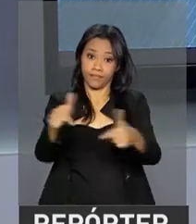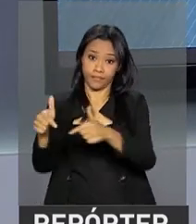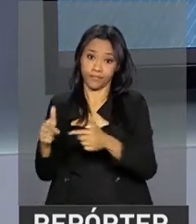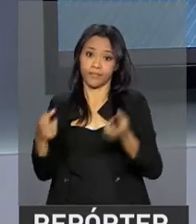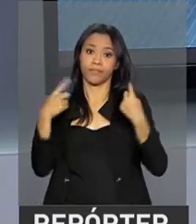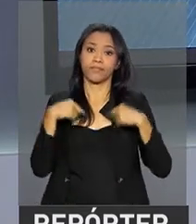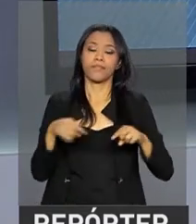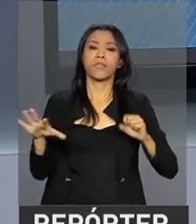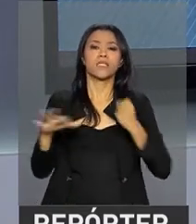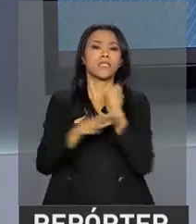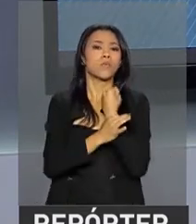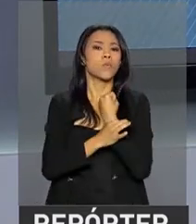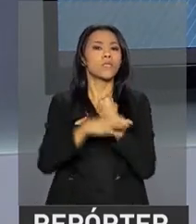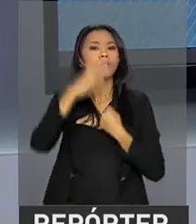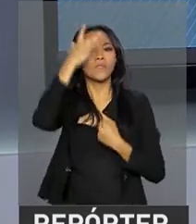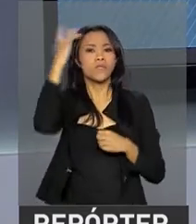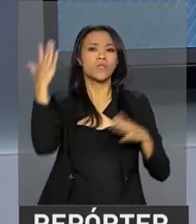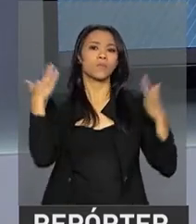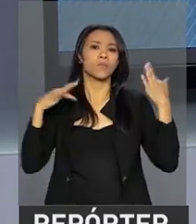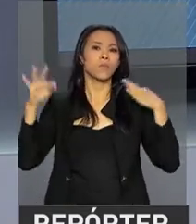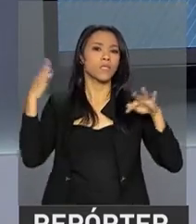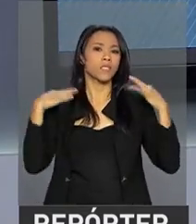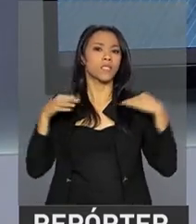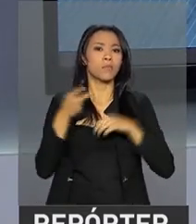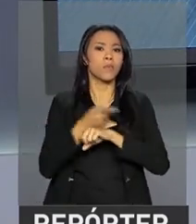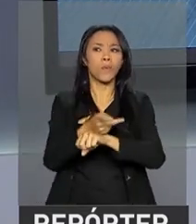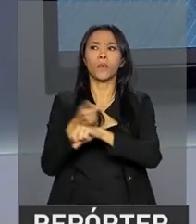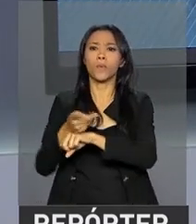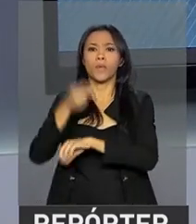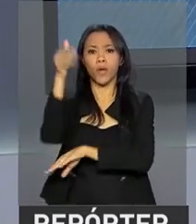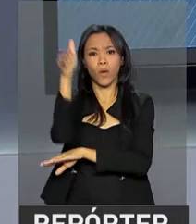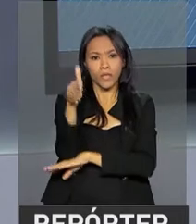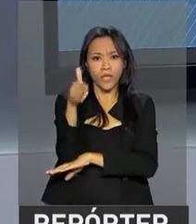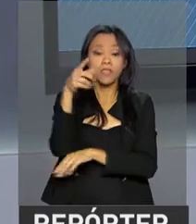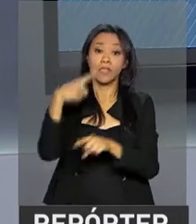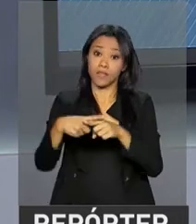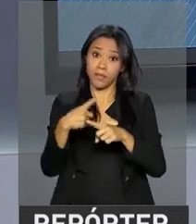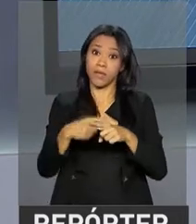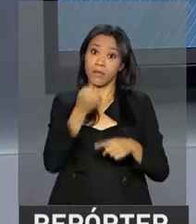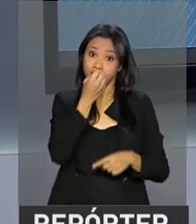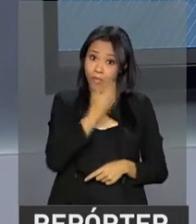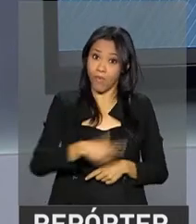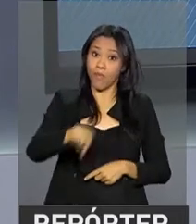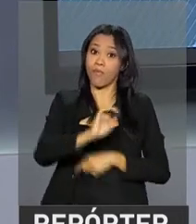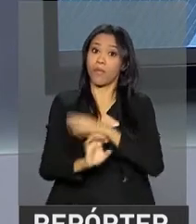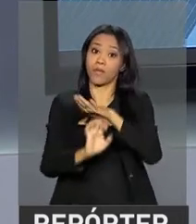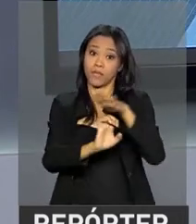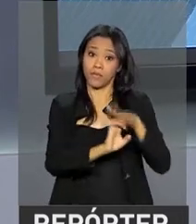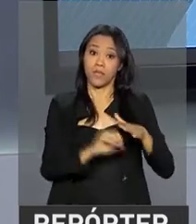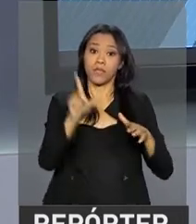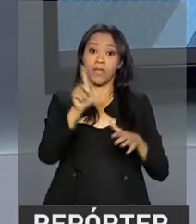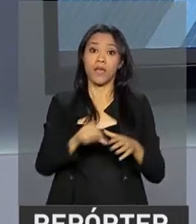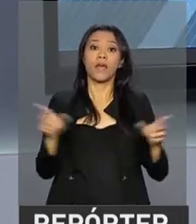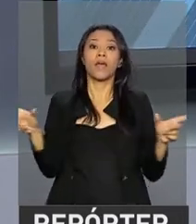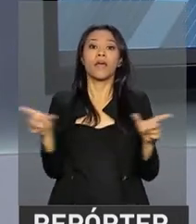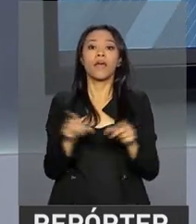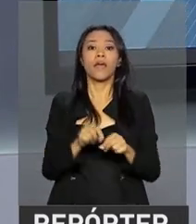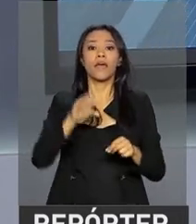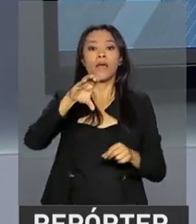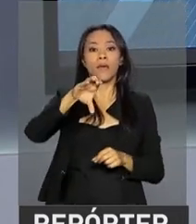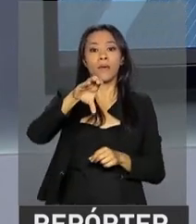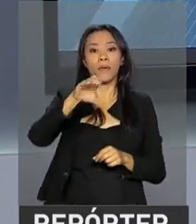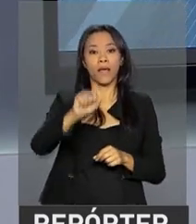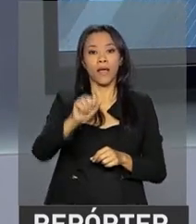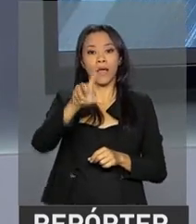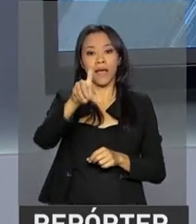Segurança para turistas que buscam hotéis para se hospedar e vantagens para os empresários. É o Cadastro Nacional de Prestadores de